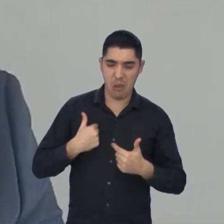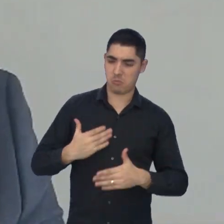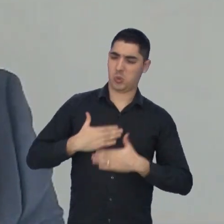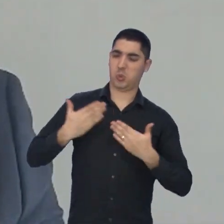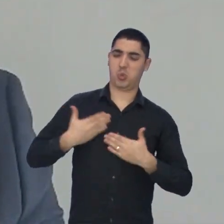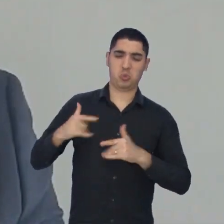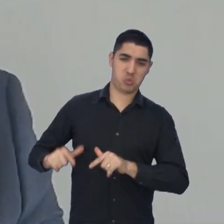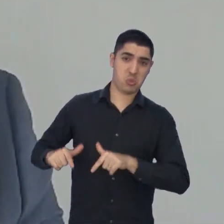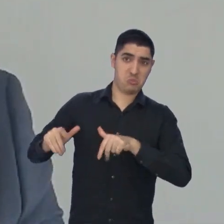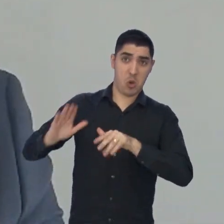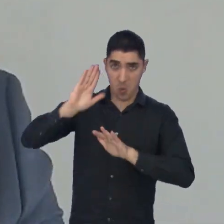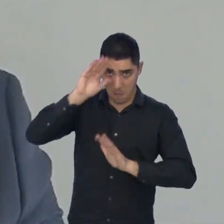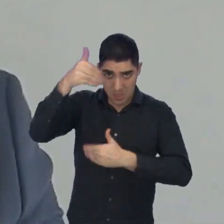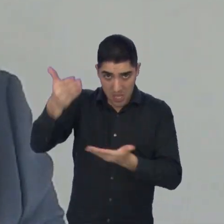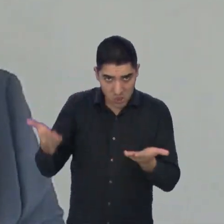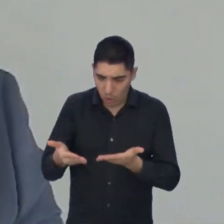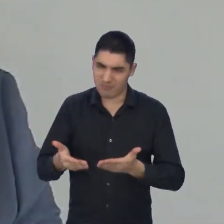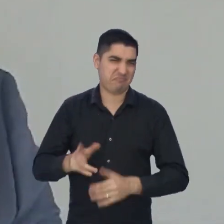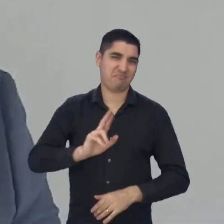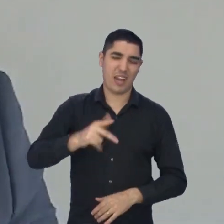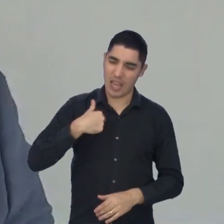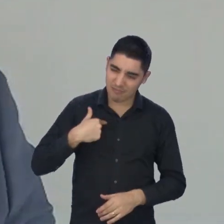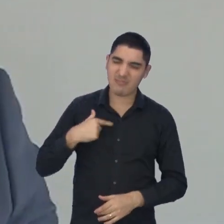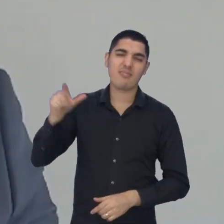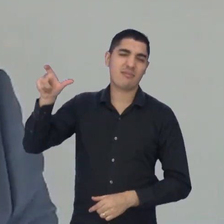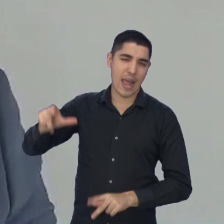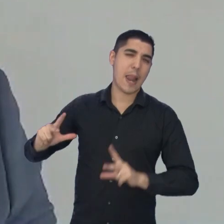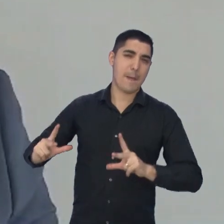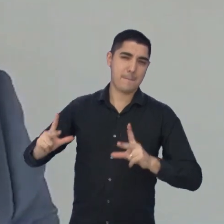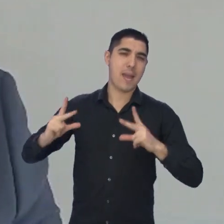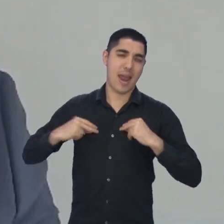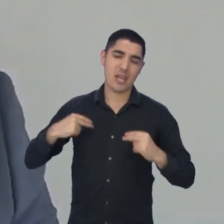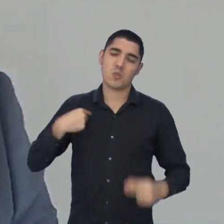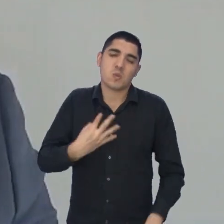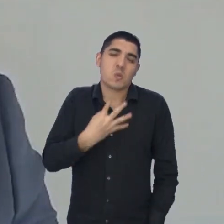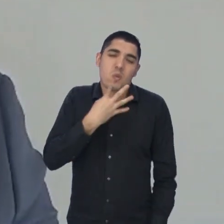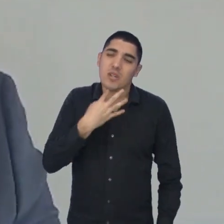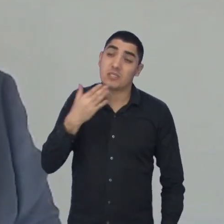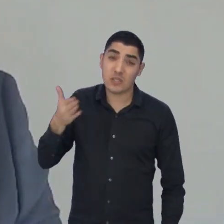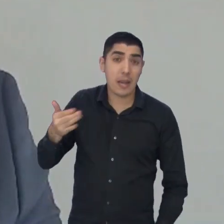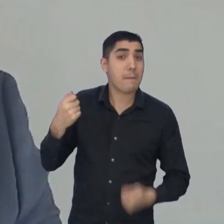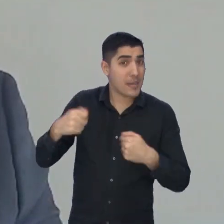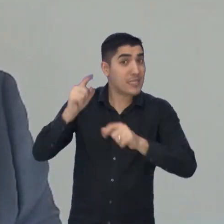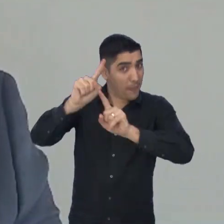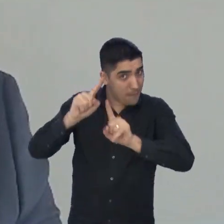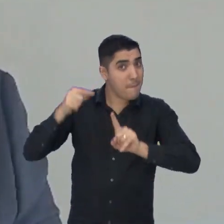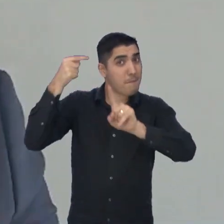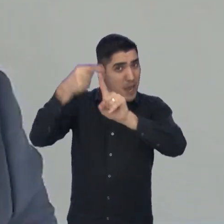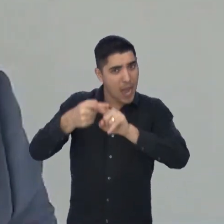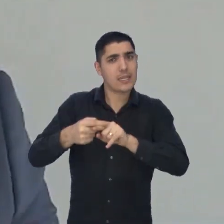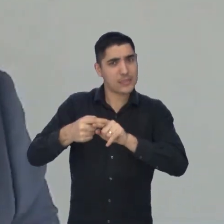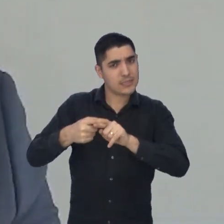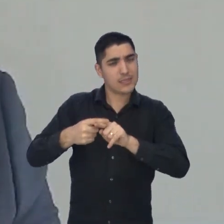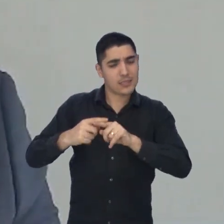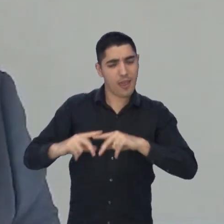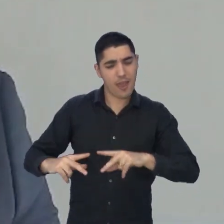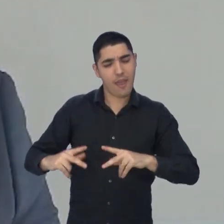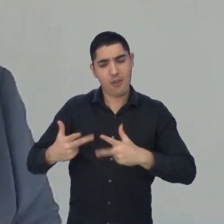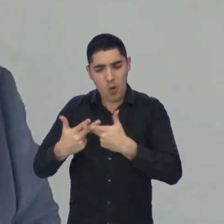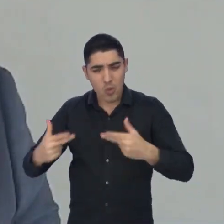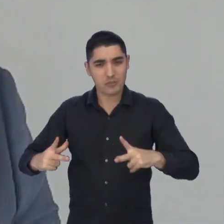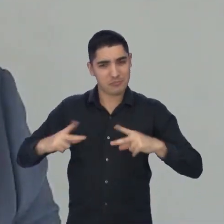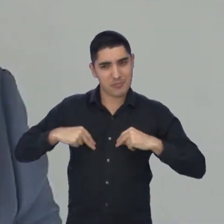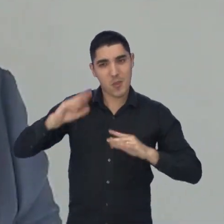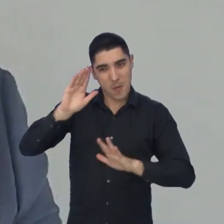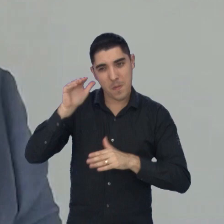homenagem, porque eu acredito que ela merece muitas outras por tudo que ela já fez e porque eu ainda acredito que ela venha fazer.